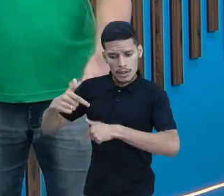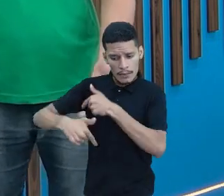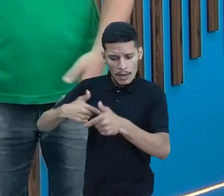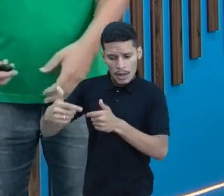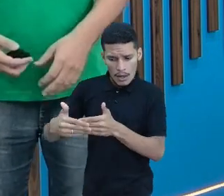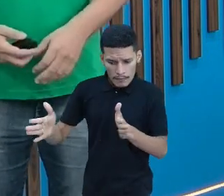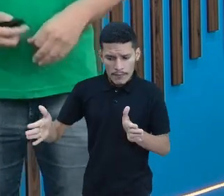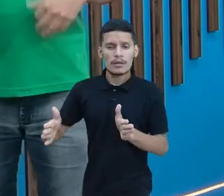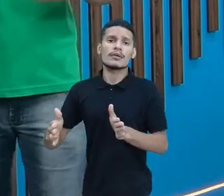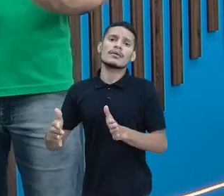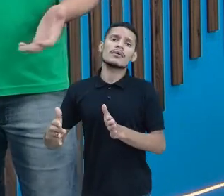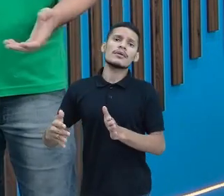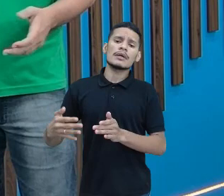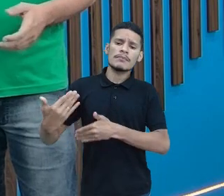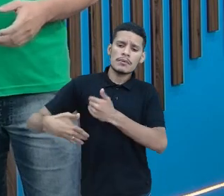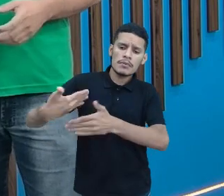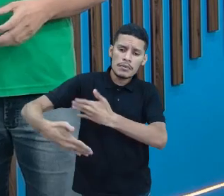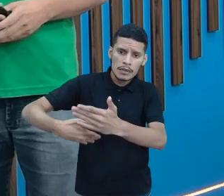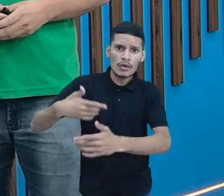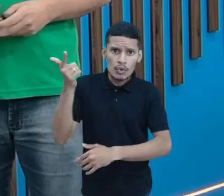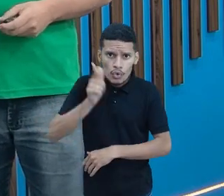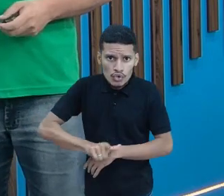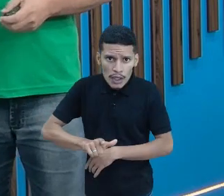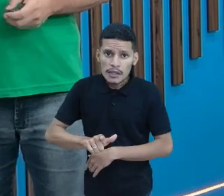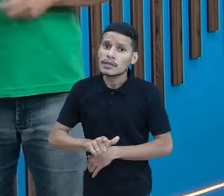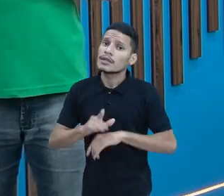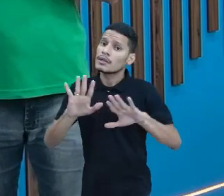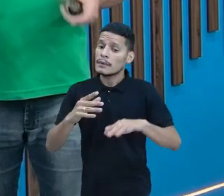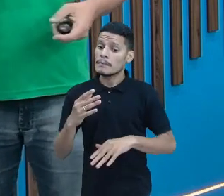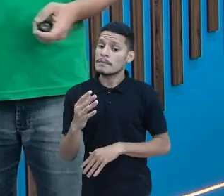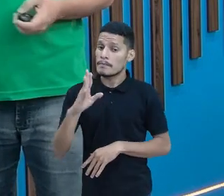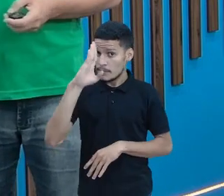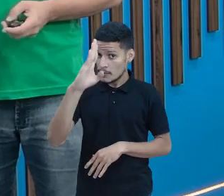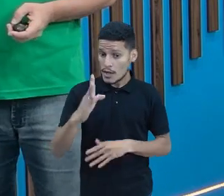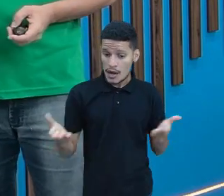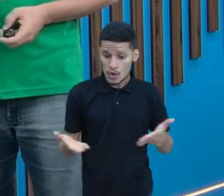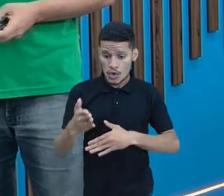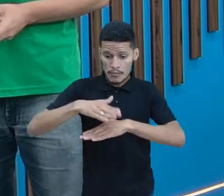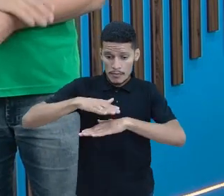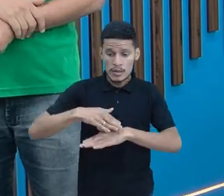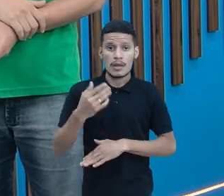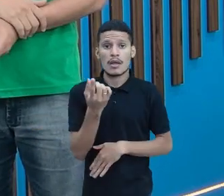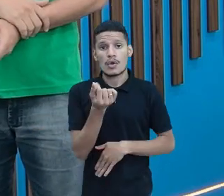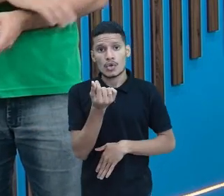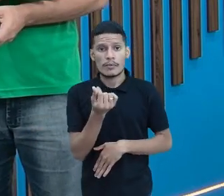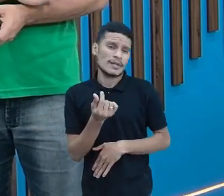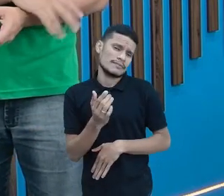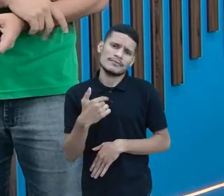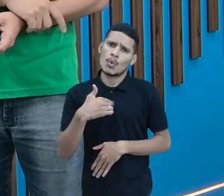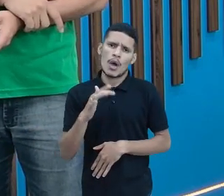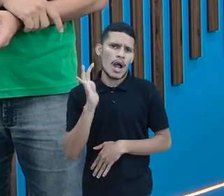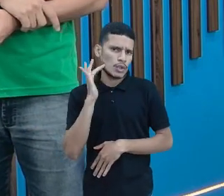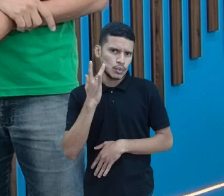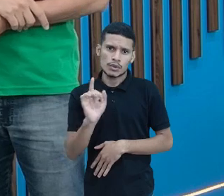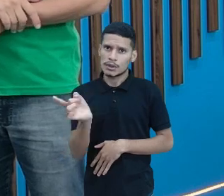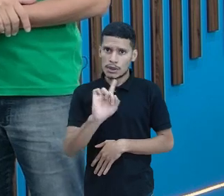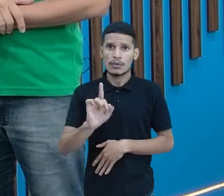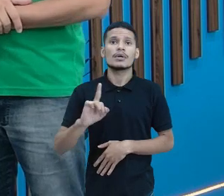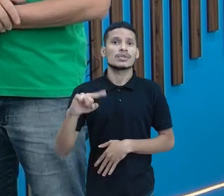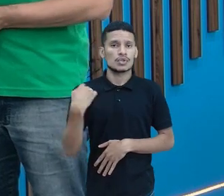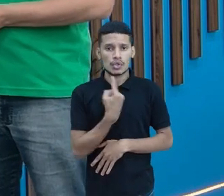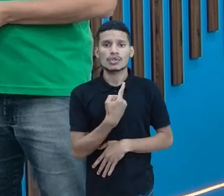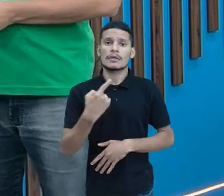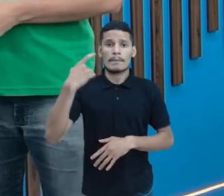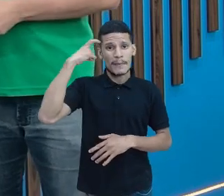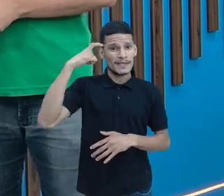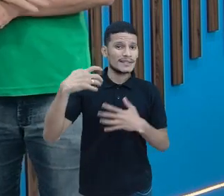e esse serviço prosperar? Principalmente considerando as condições econômicas, talvez não, né? Então, é uma coisa que a gente vai continuar